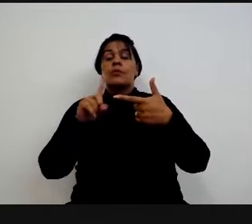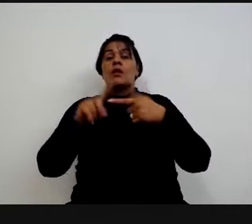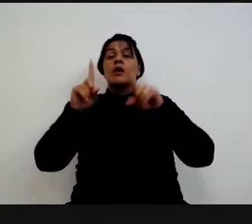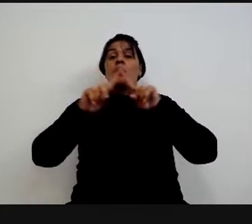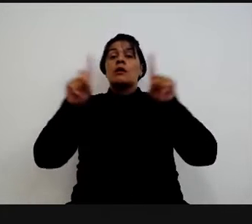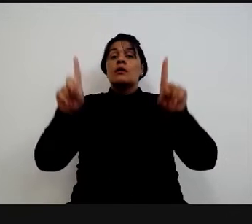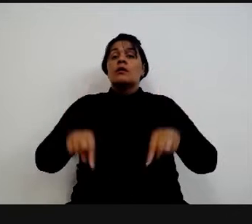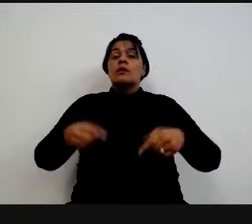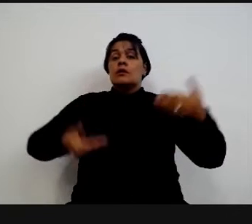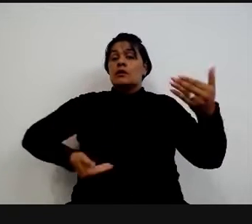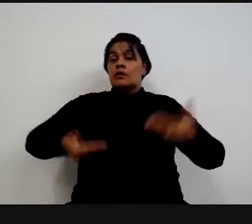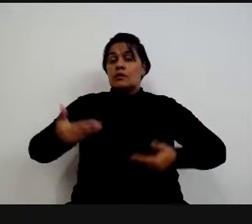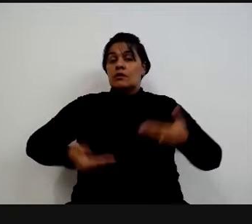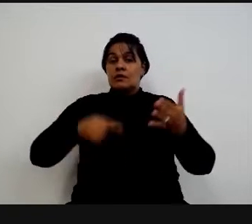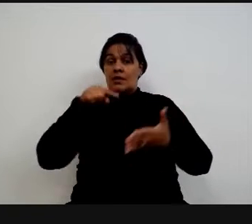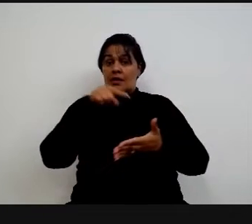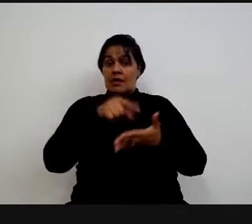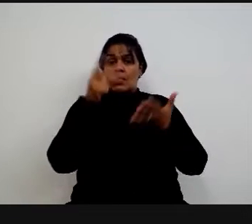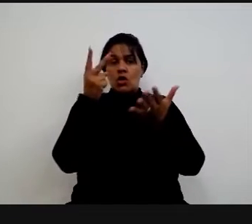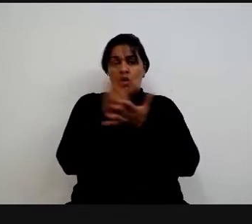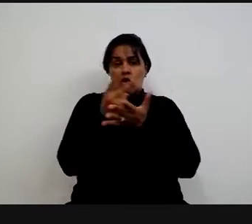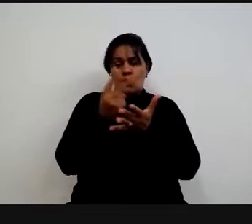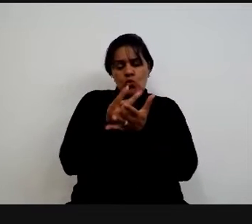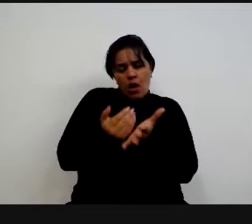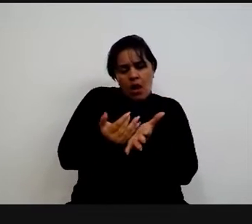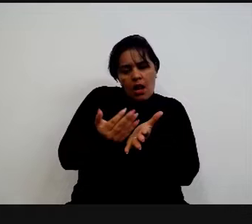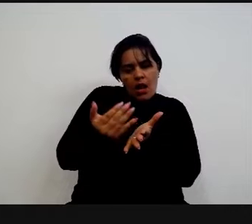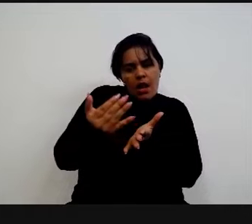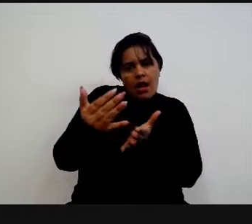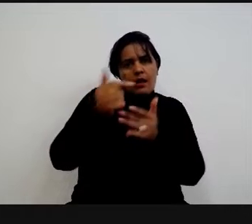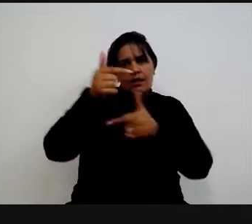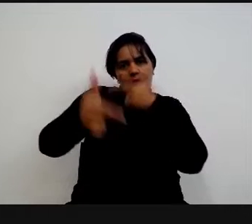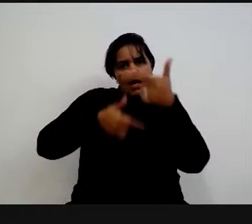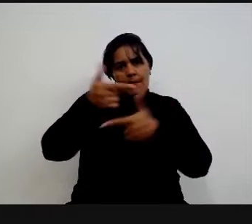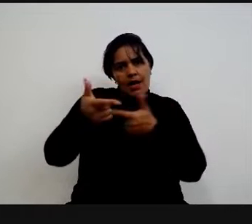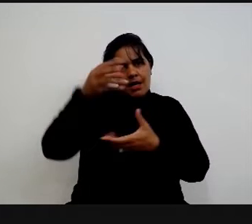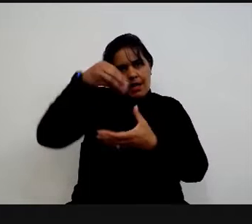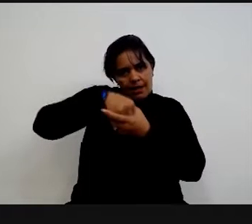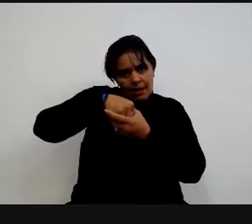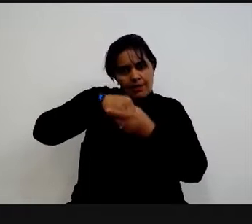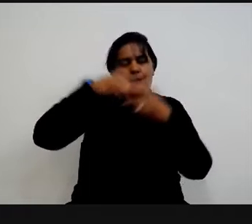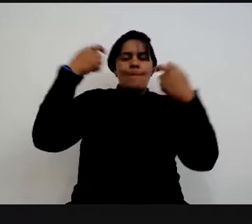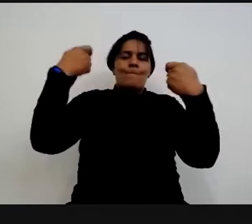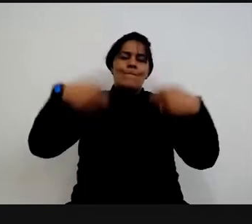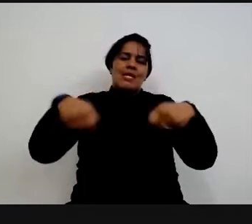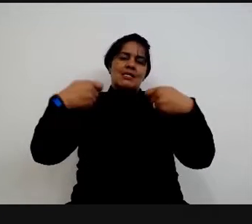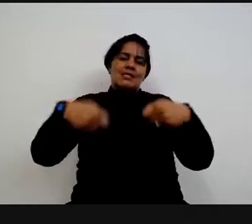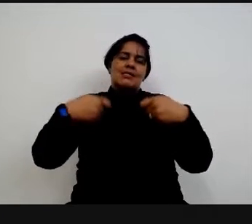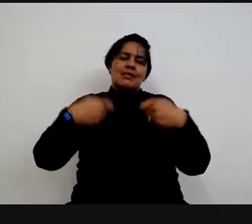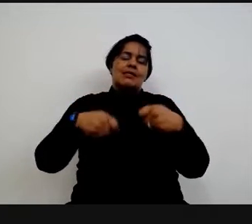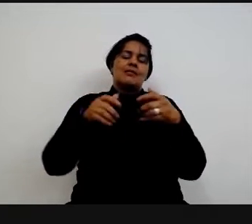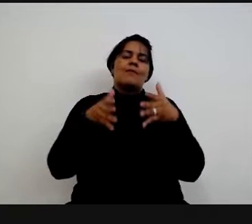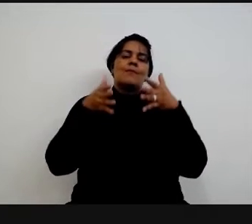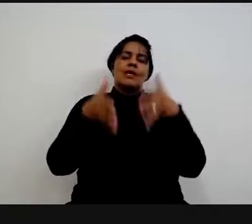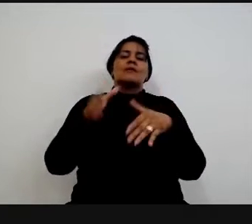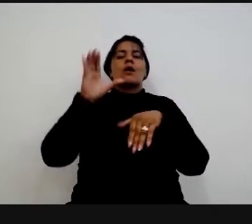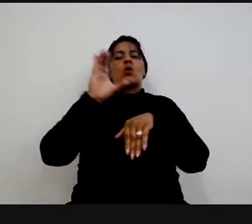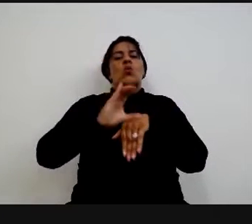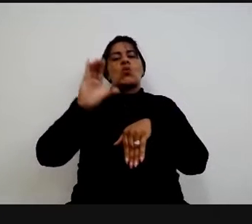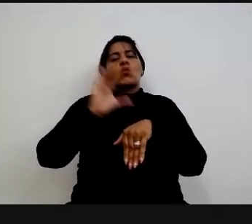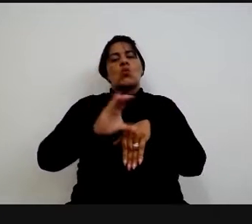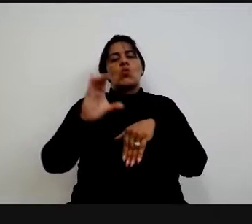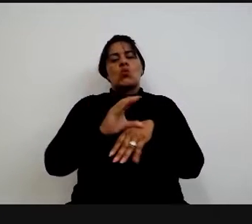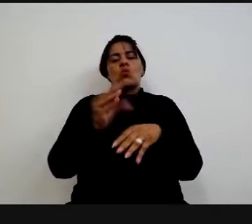institucional, para ele ser promovido durante os 35 anos de sua carreira, ele tem que participar dos